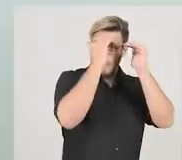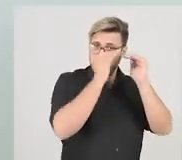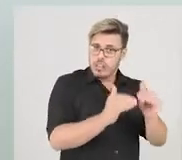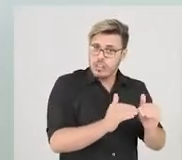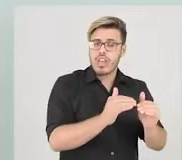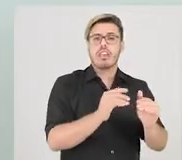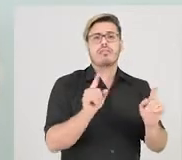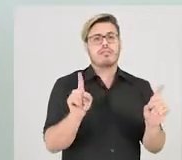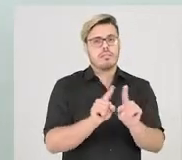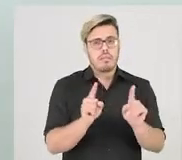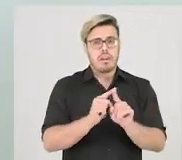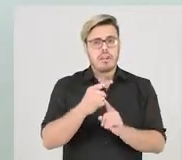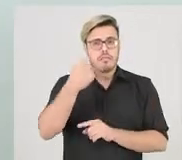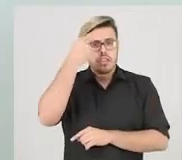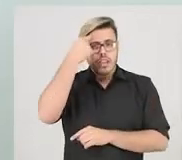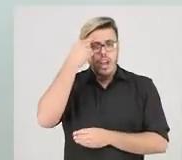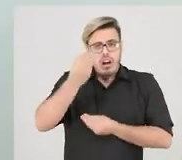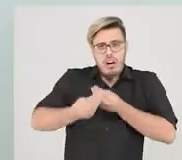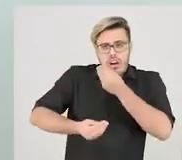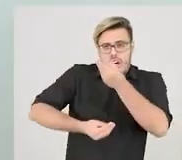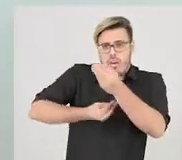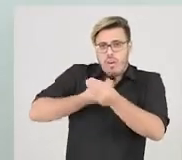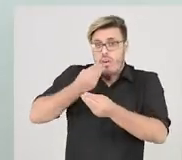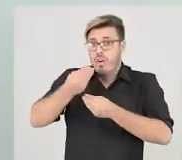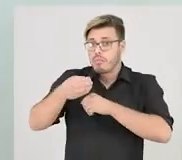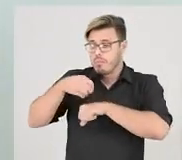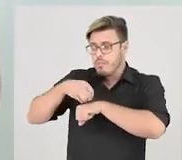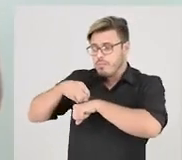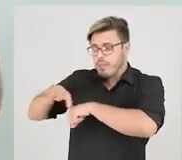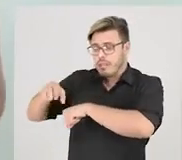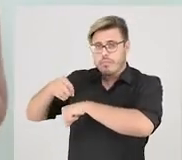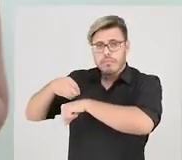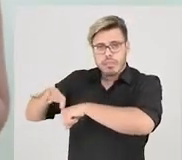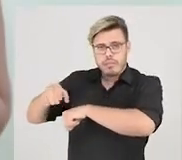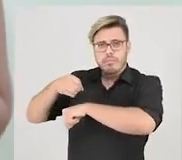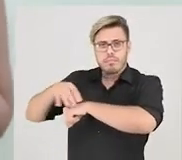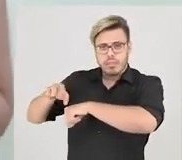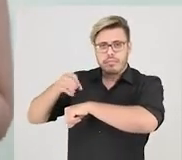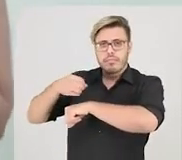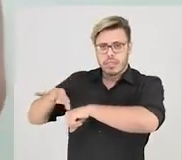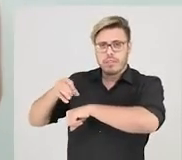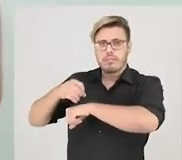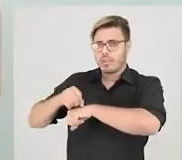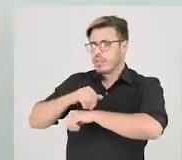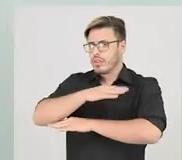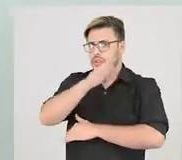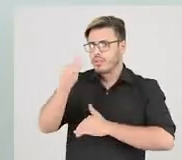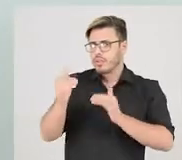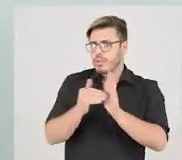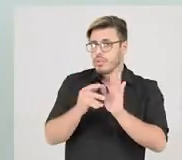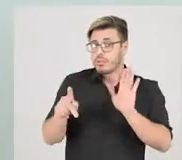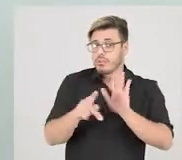os conhecimentos historicamente construídos e transmitidos pela escola, e nós temos